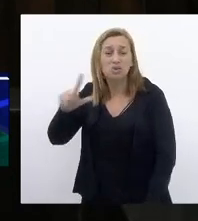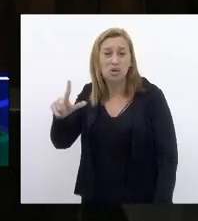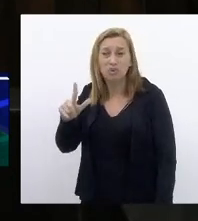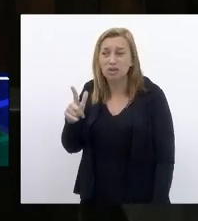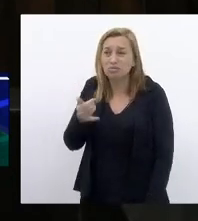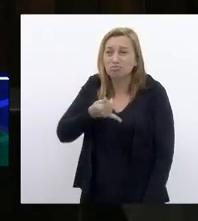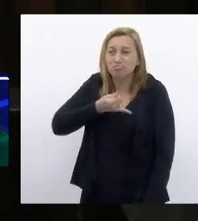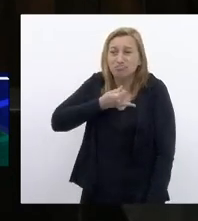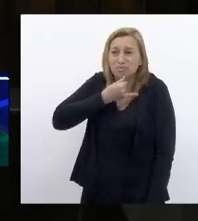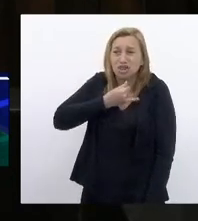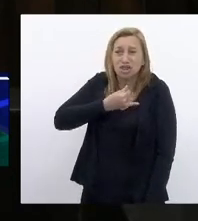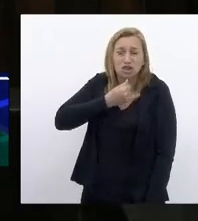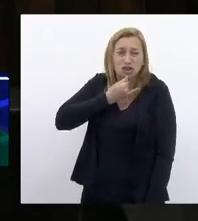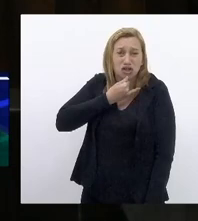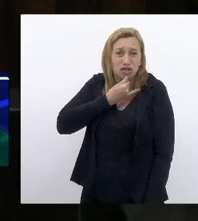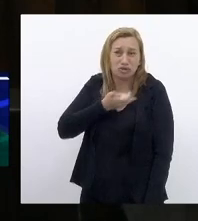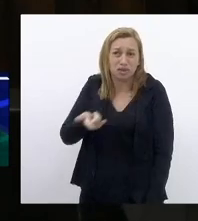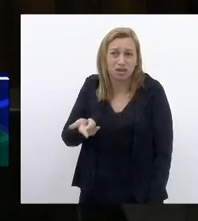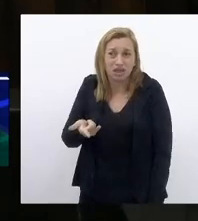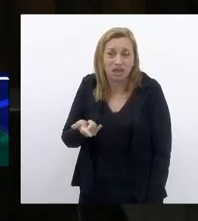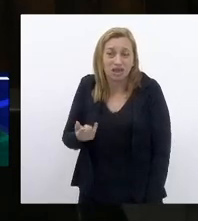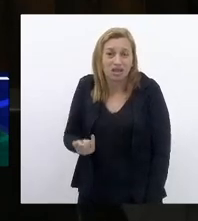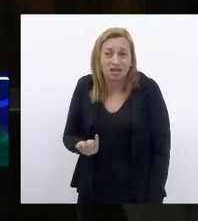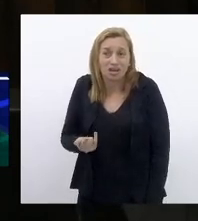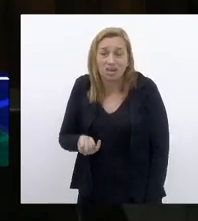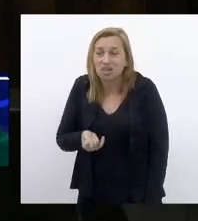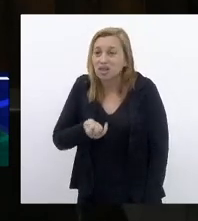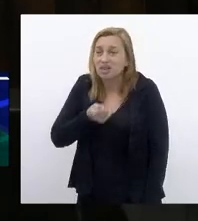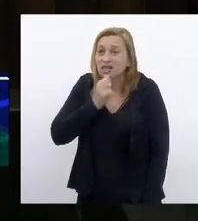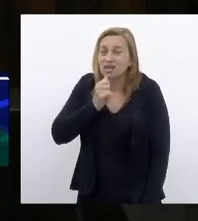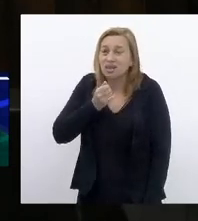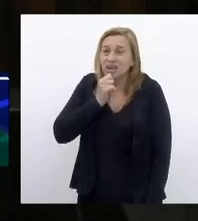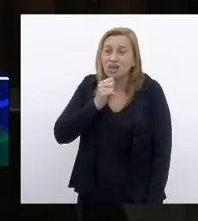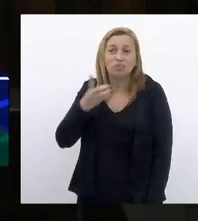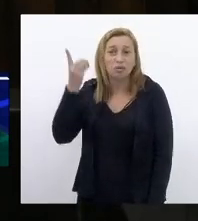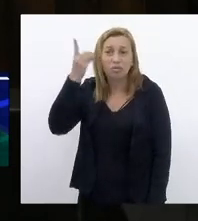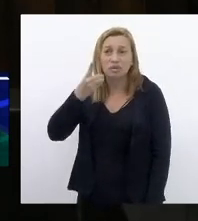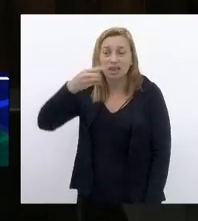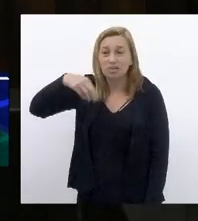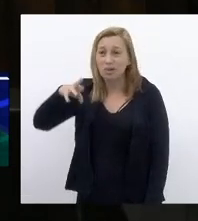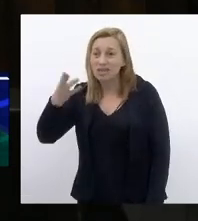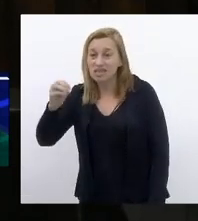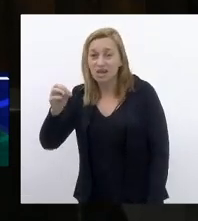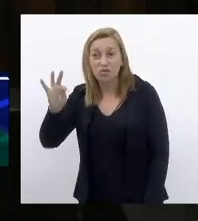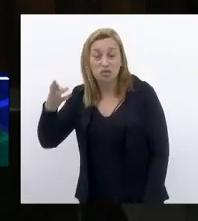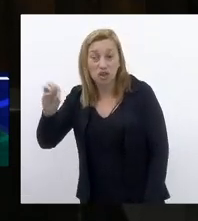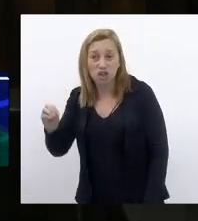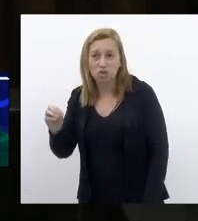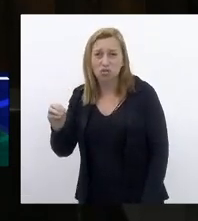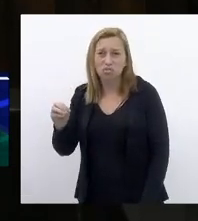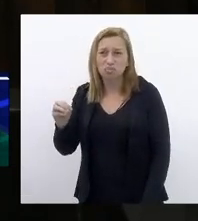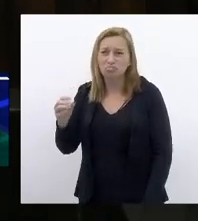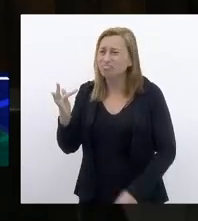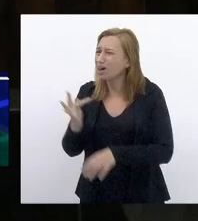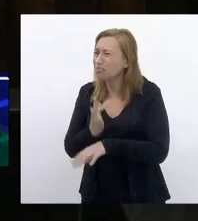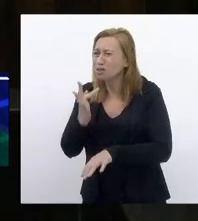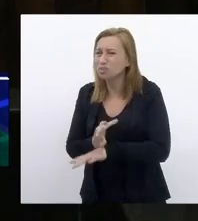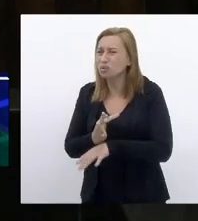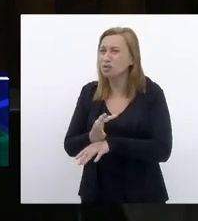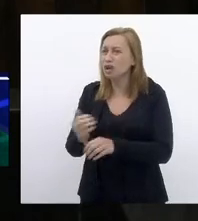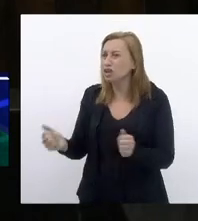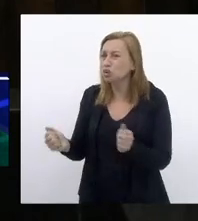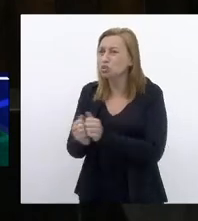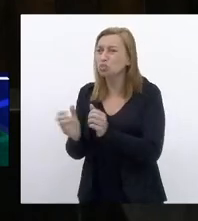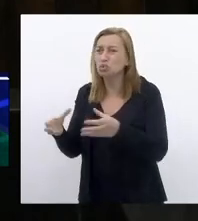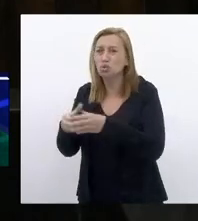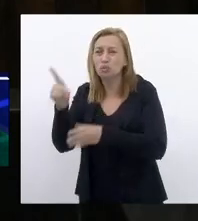horroroso que nem o deputado Marcelo Freixo aguentou ficar no PSOL. Ele bandiou para outro partido de